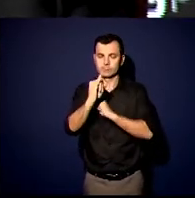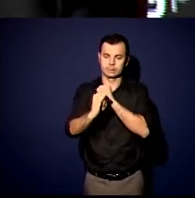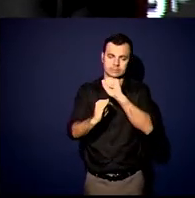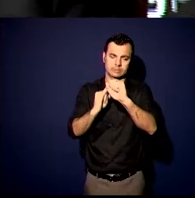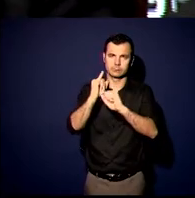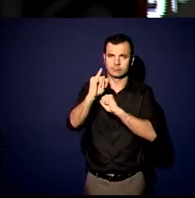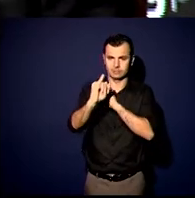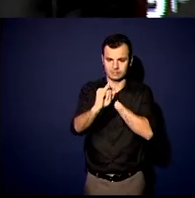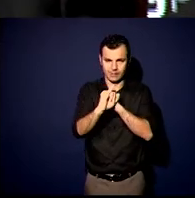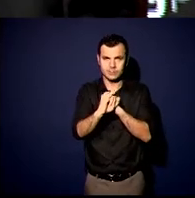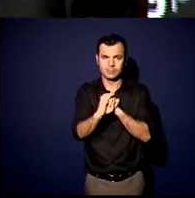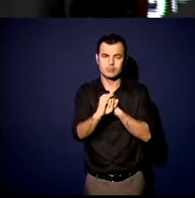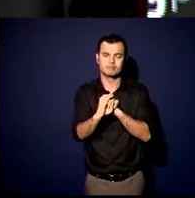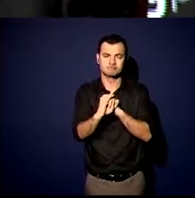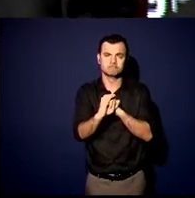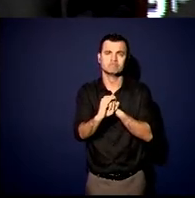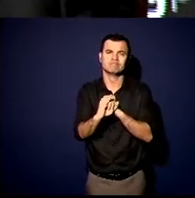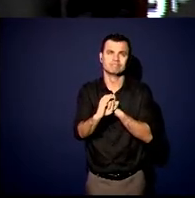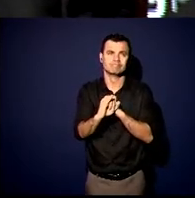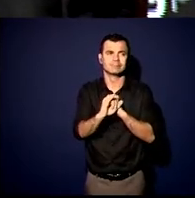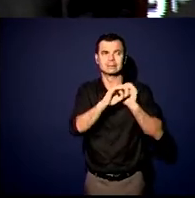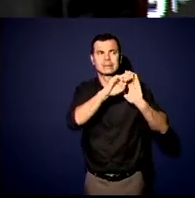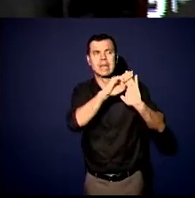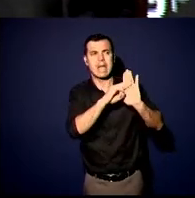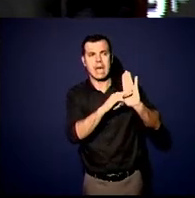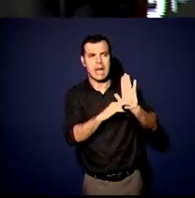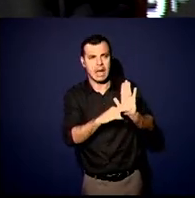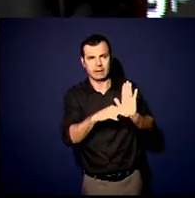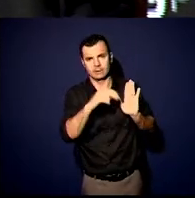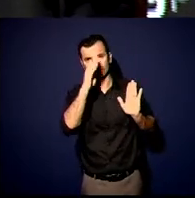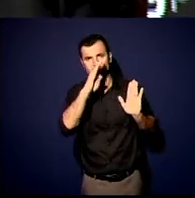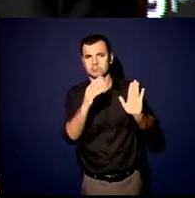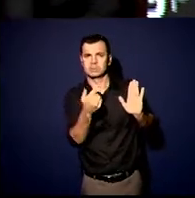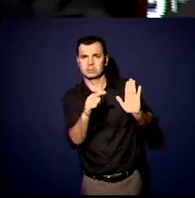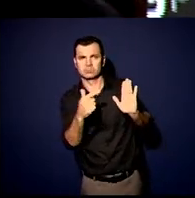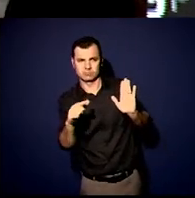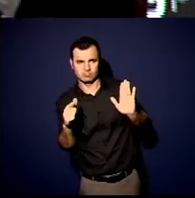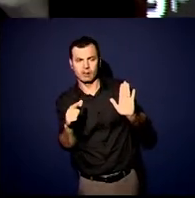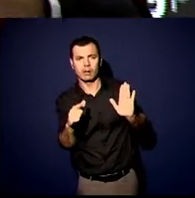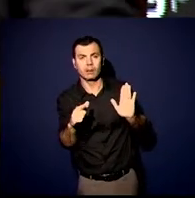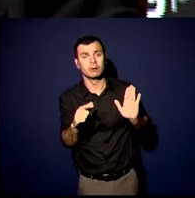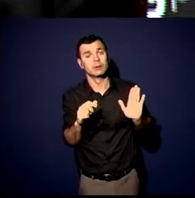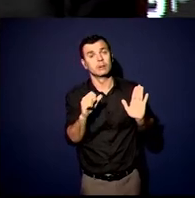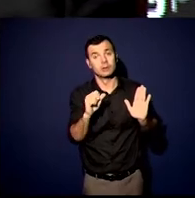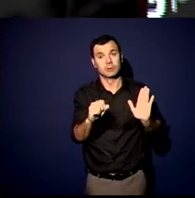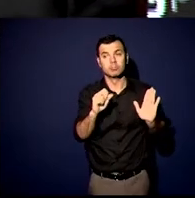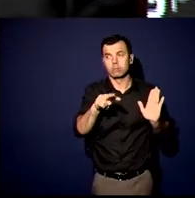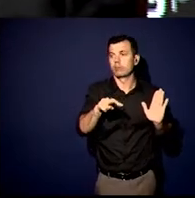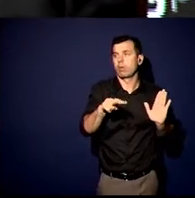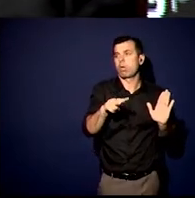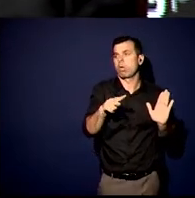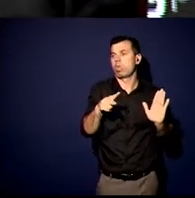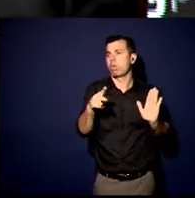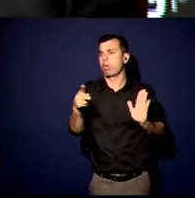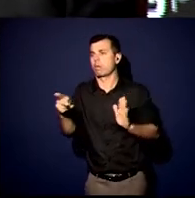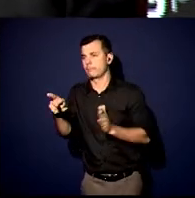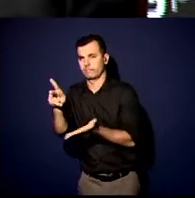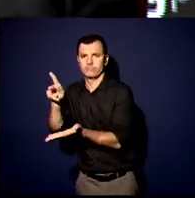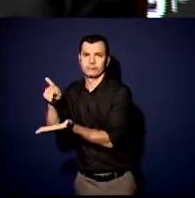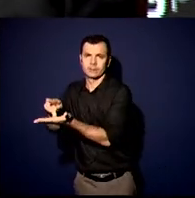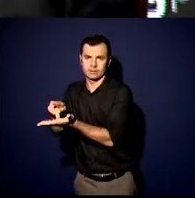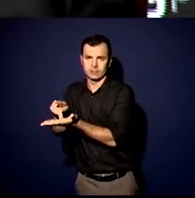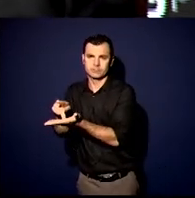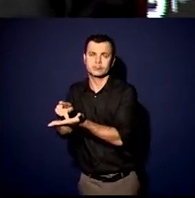infelizmente ainda desregulado no Brasil é migra para a vida material né então